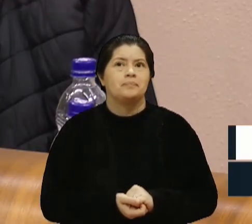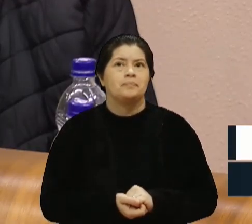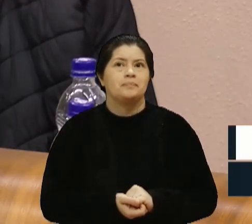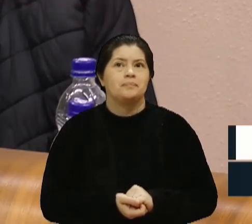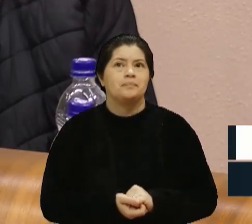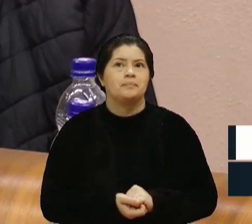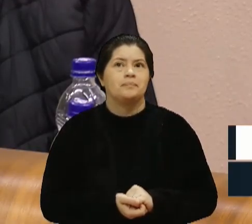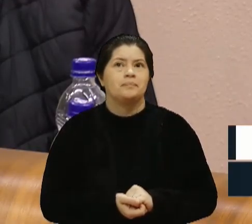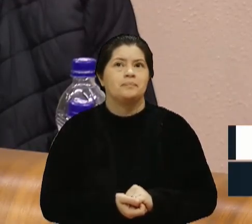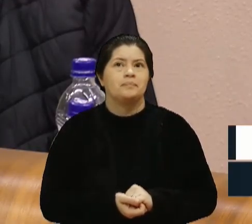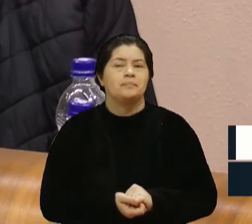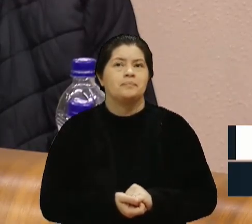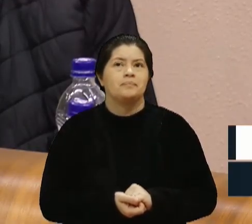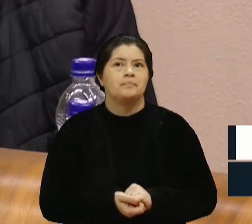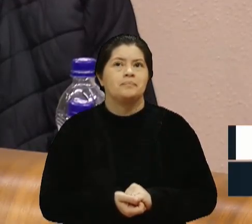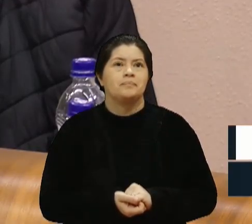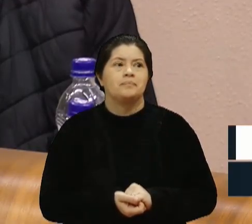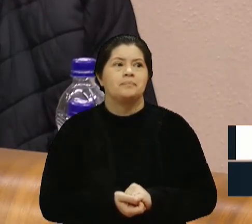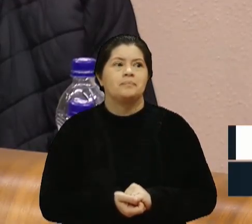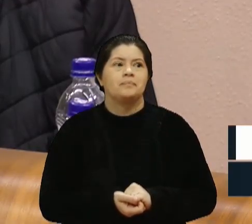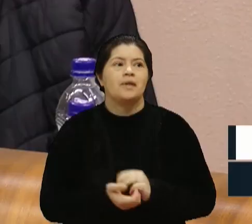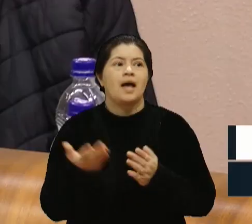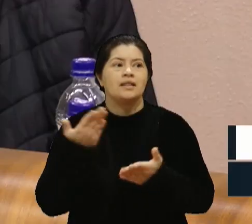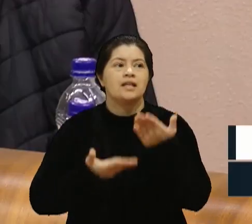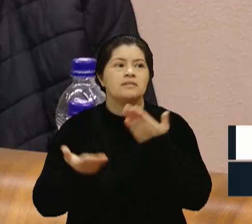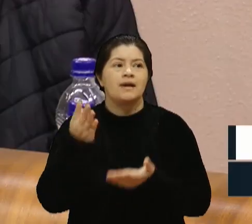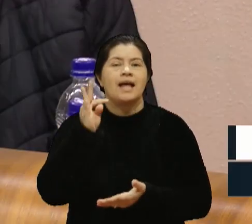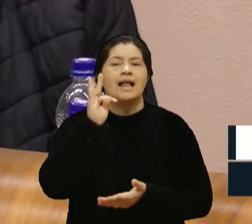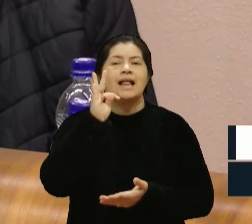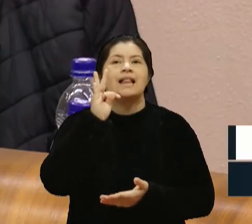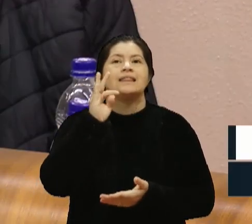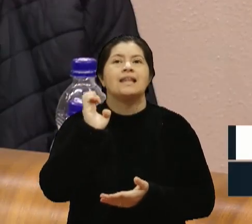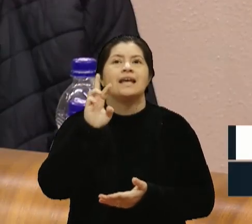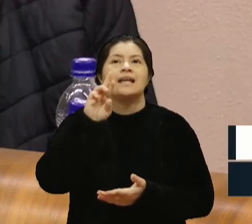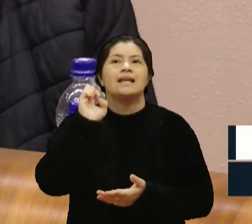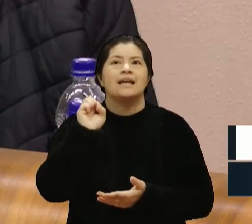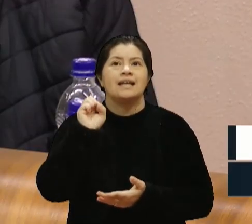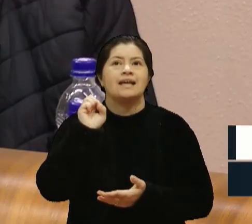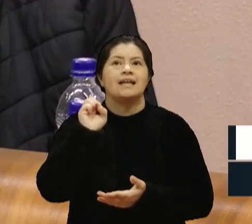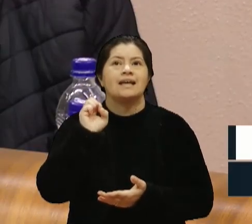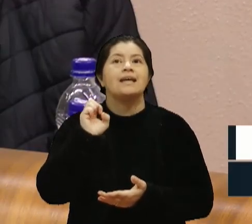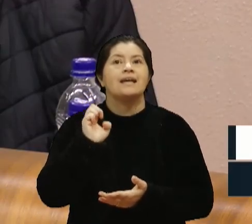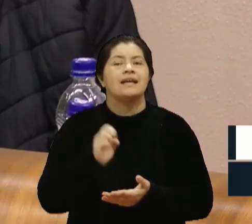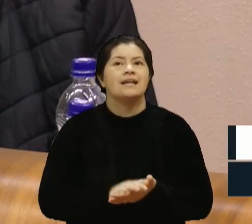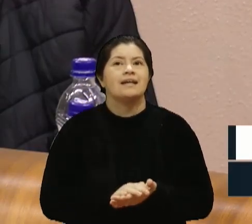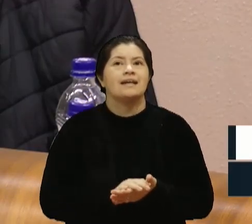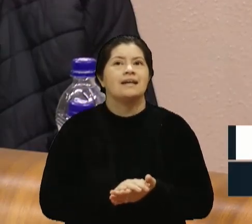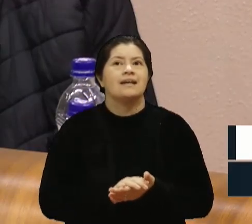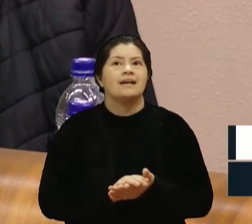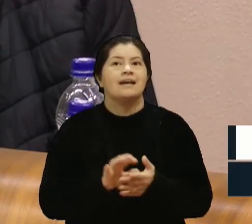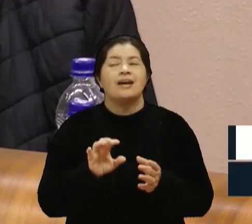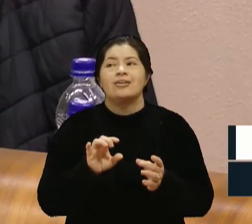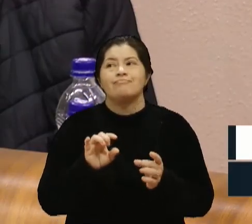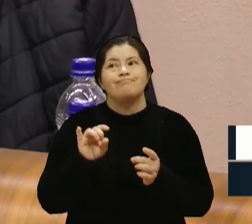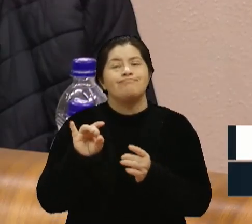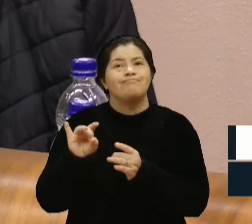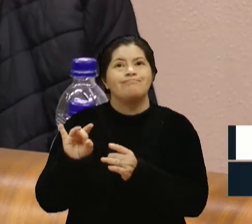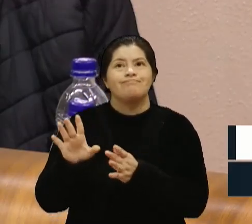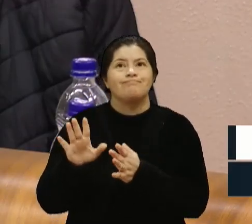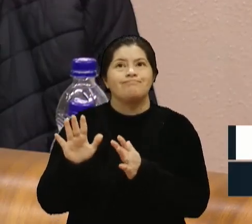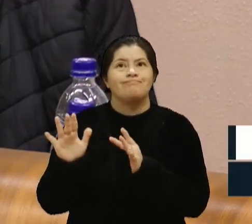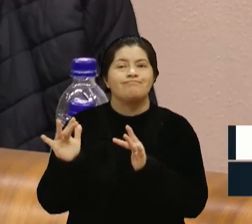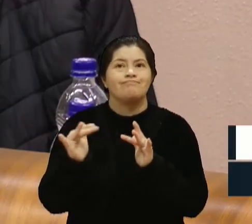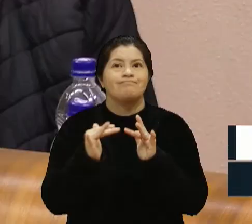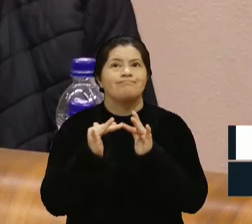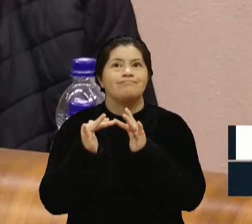A Dateri, eu não gostaria de dizer isso, vereadora Rosmas, ela desistiu quando nós estávamos alinhados